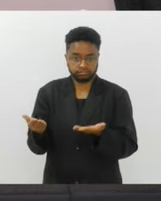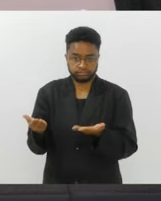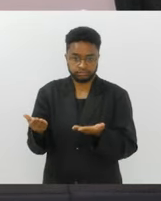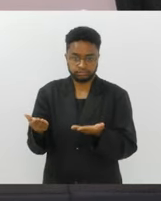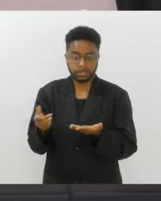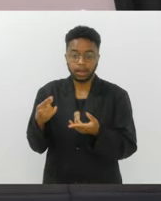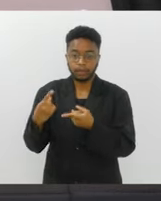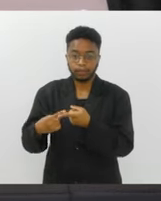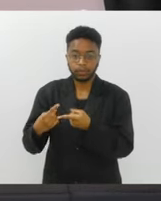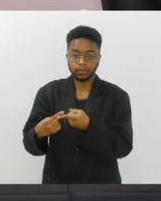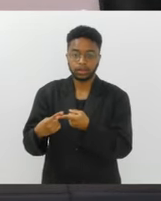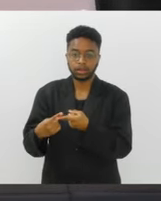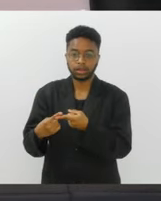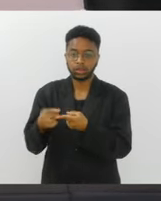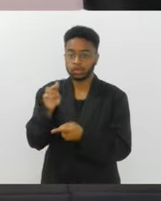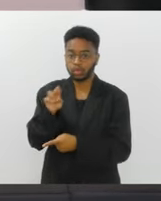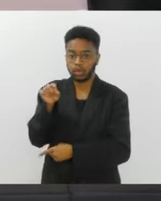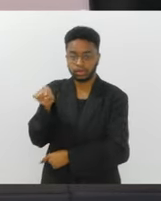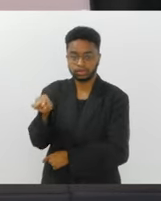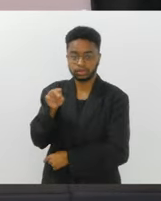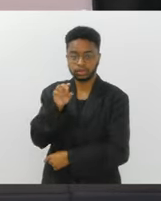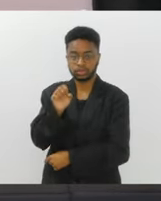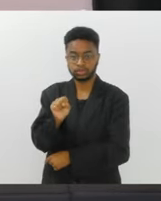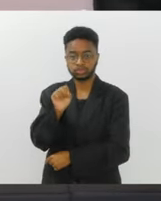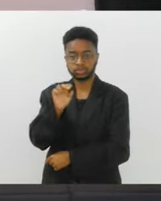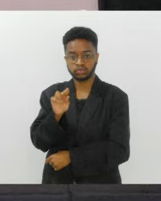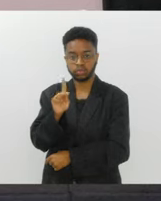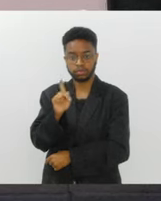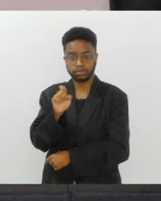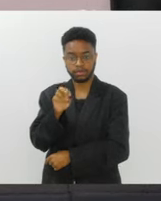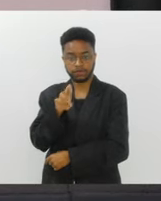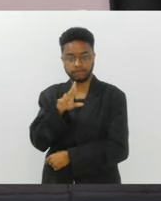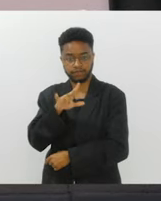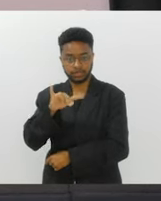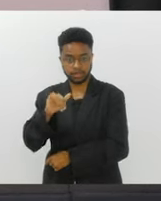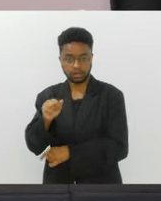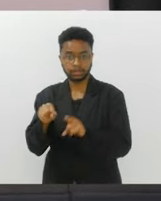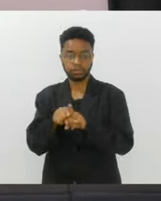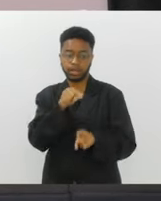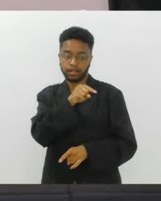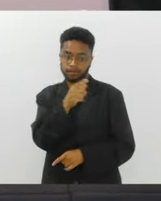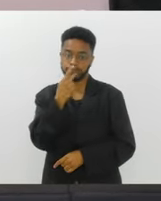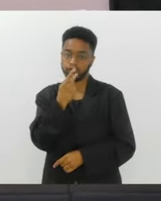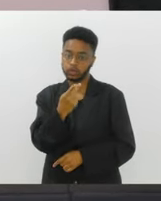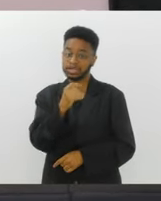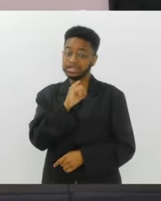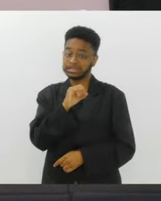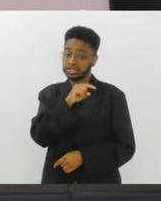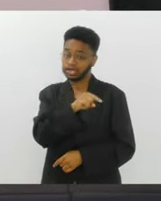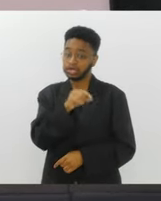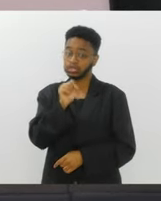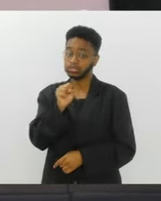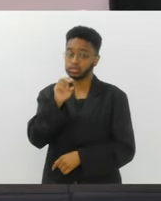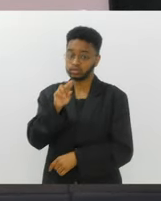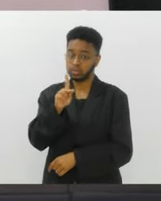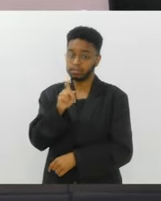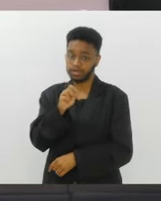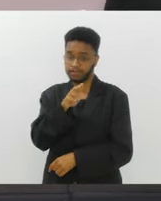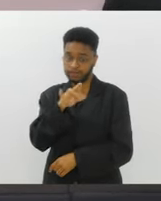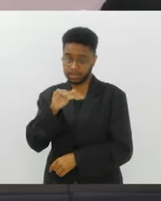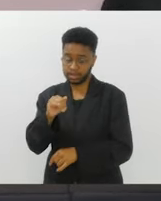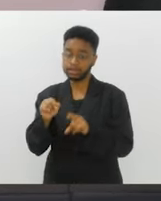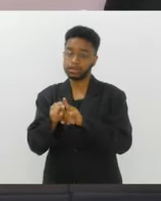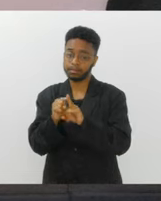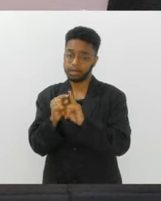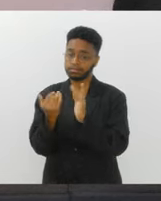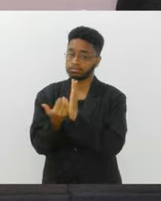que chama Supervia. E, como bem lembrou ali o companheiro, se ela é a Supervia, é a supervilã.